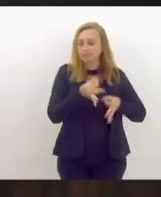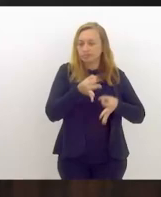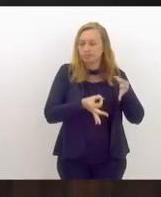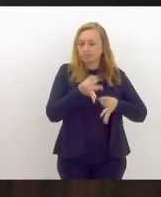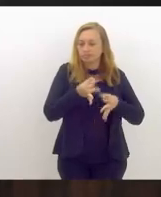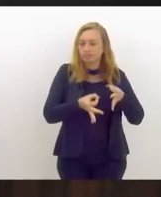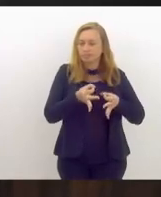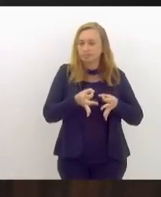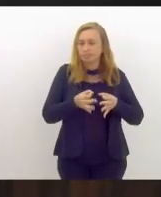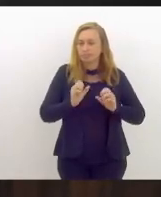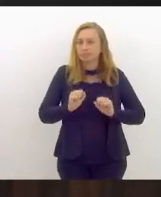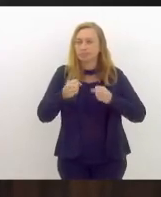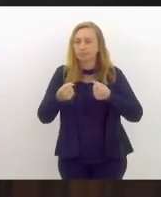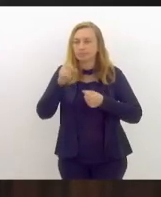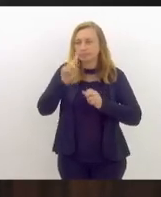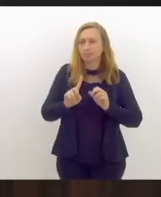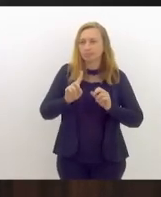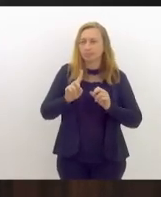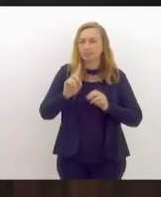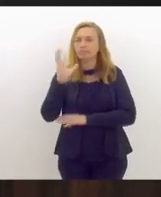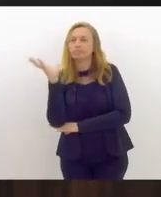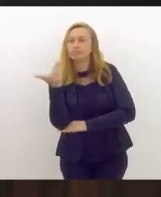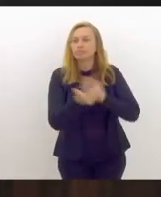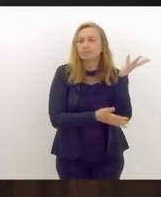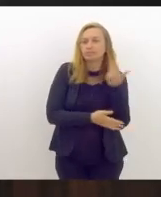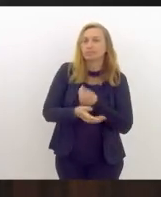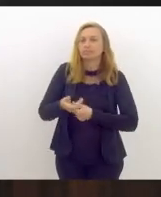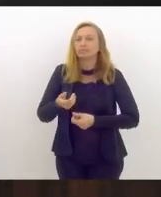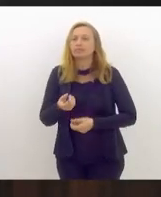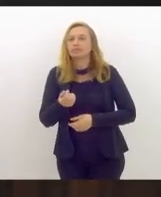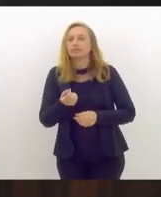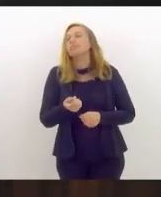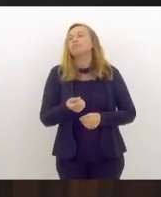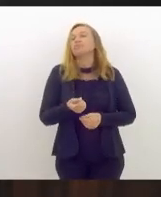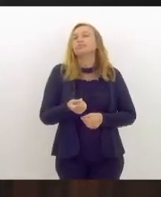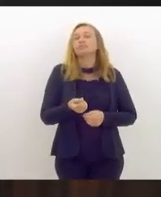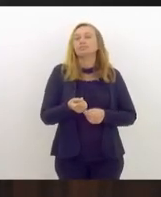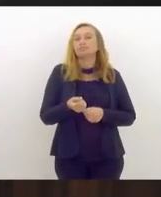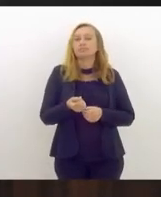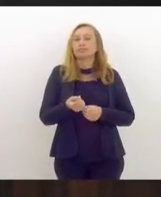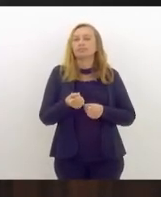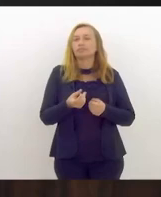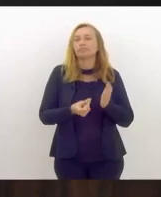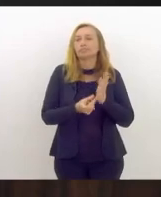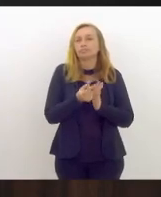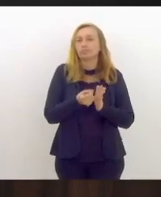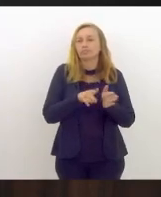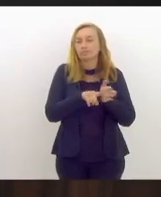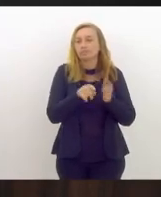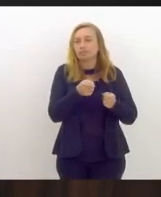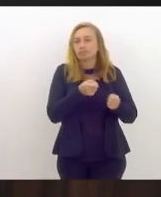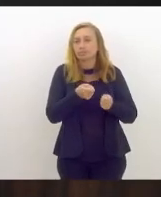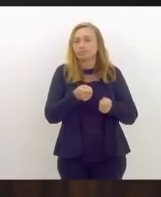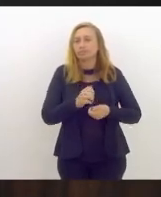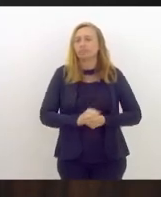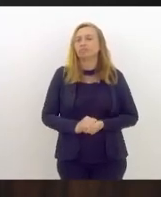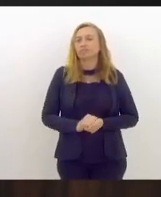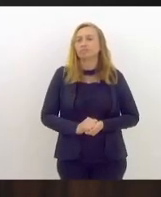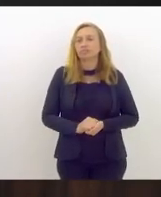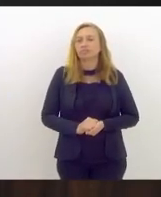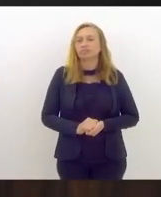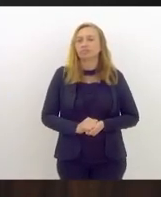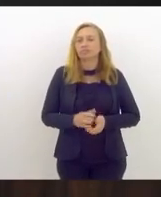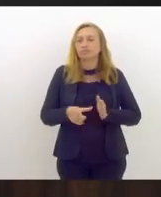e Justiça, Defesa do Meio Ambiente, Saneamento Ambiental, de Assuntos Municipais, Desenvolvimento Regional, de Orçamento, Finanças, Fiscalização Financeira e Controle.